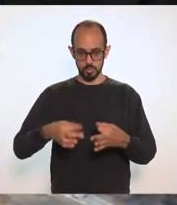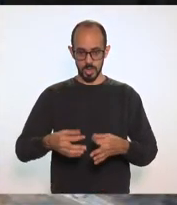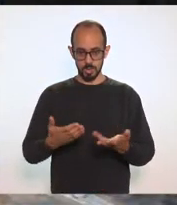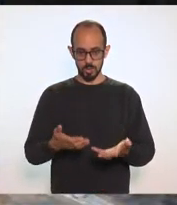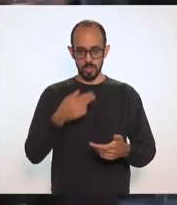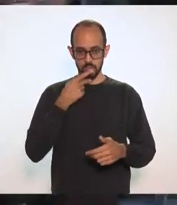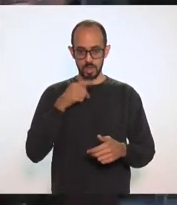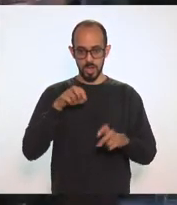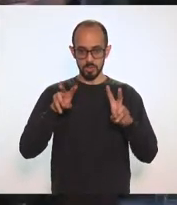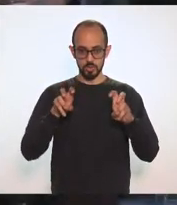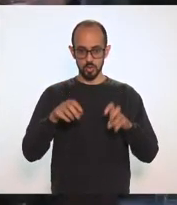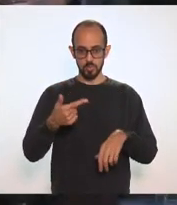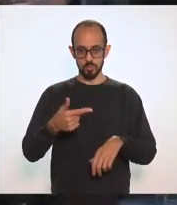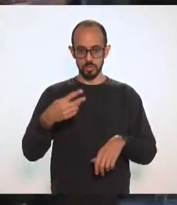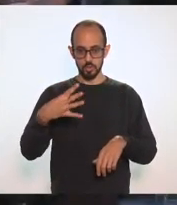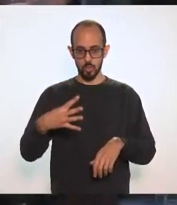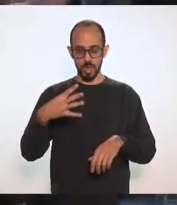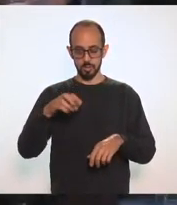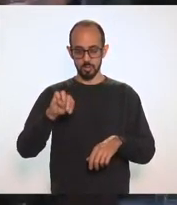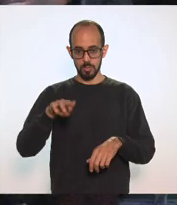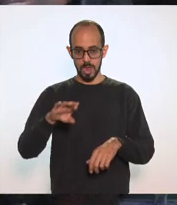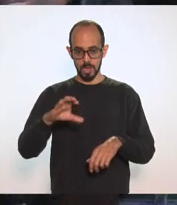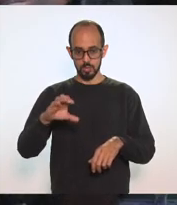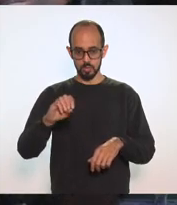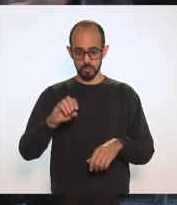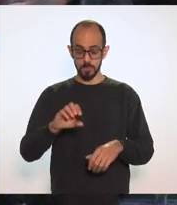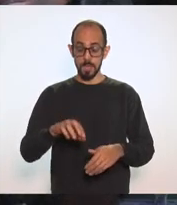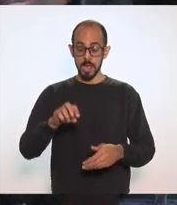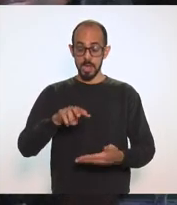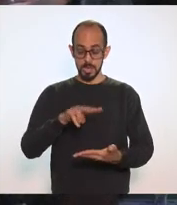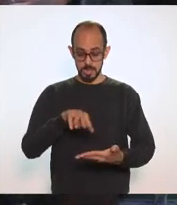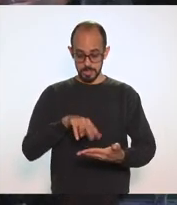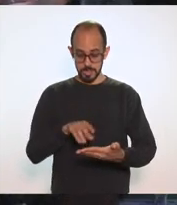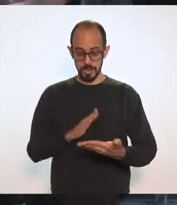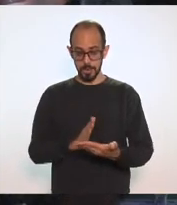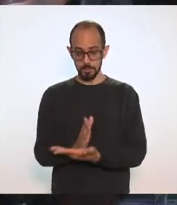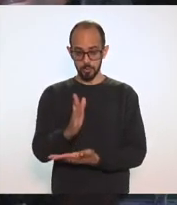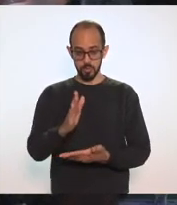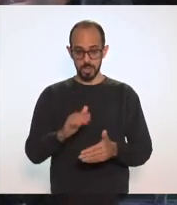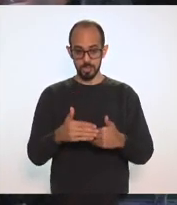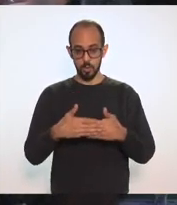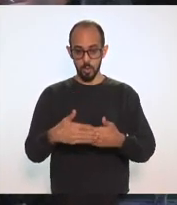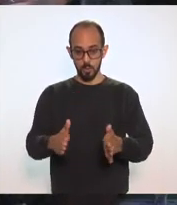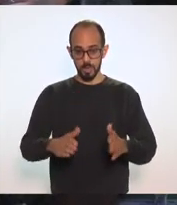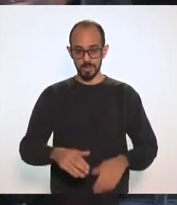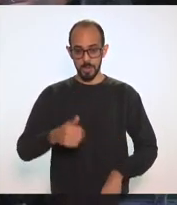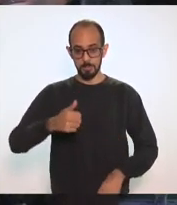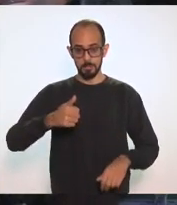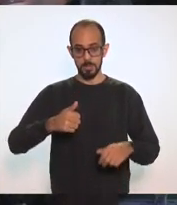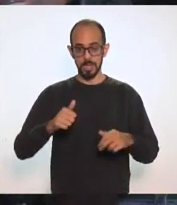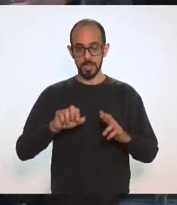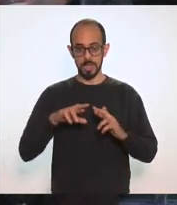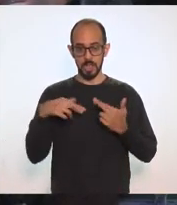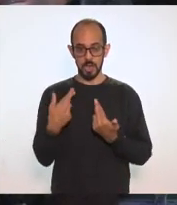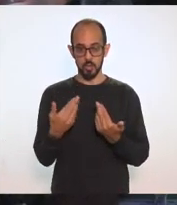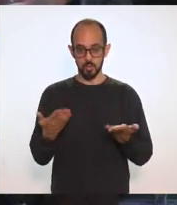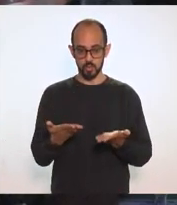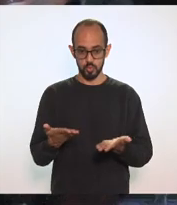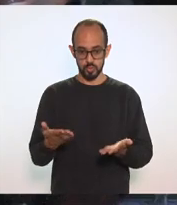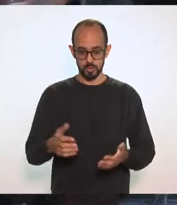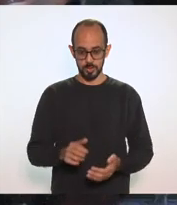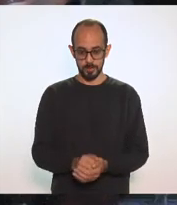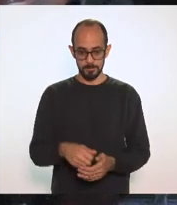março. Obrigada. Lida e aprovada a ata, passa-se a ordem da primeira sessão extraordinária. Então, deputada